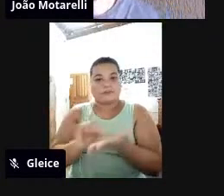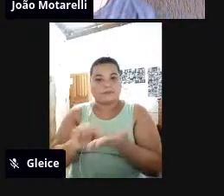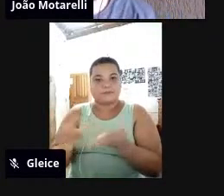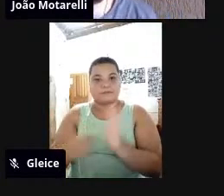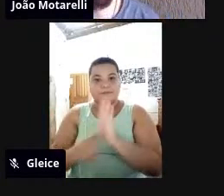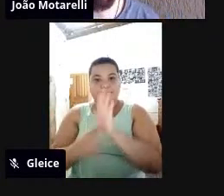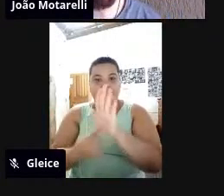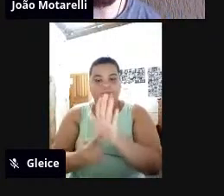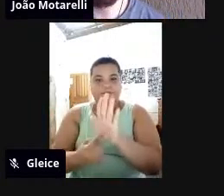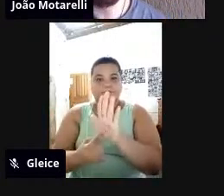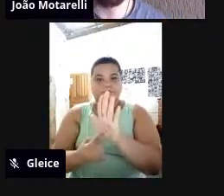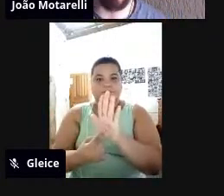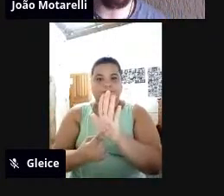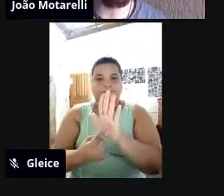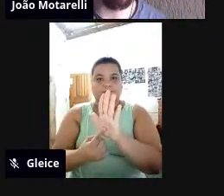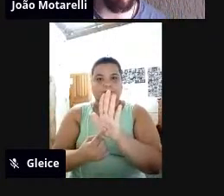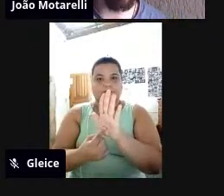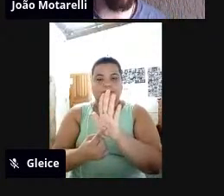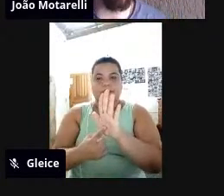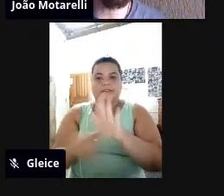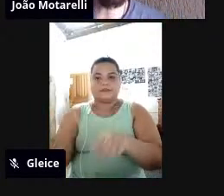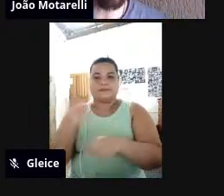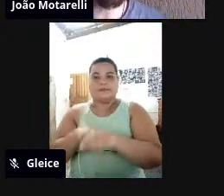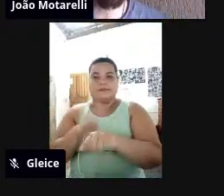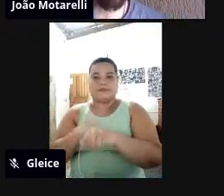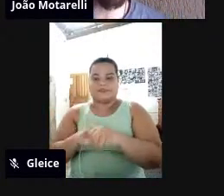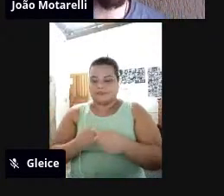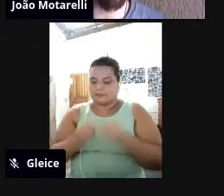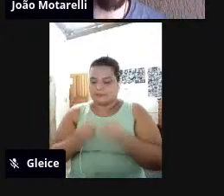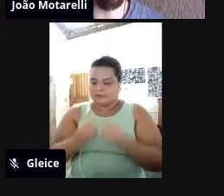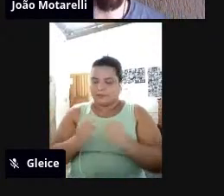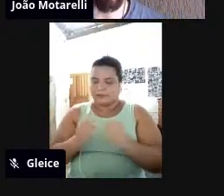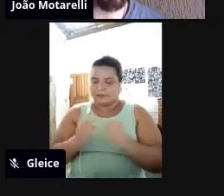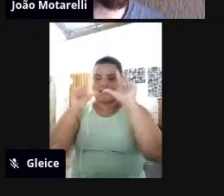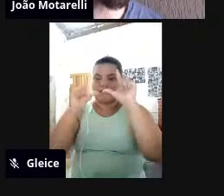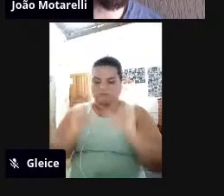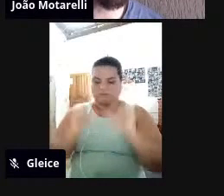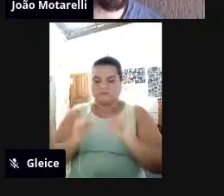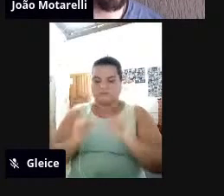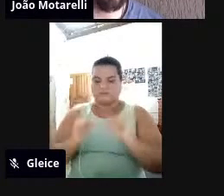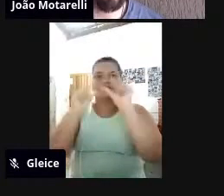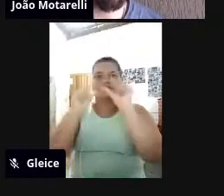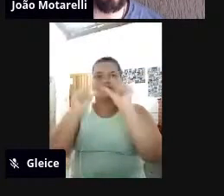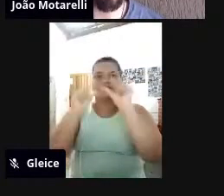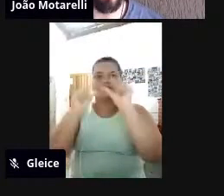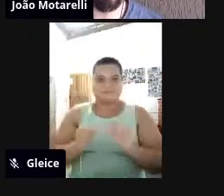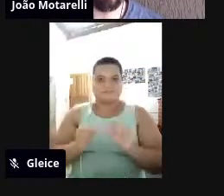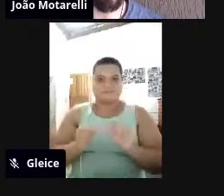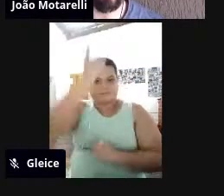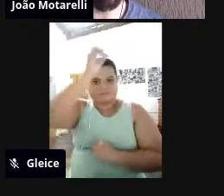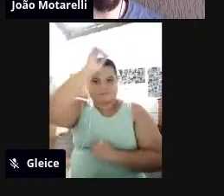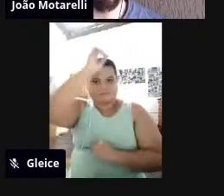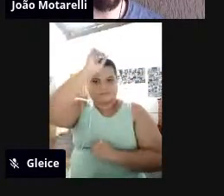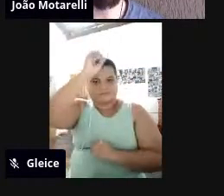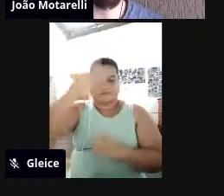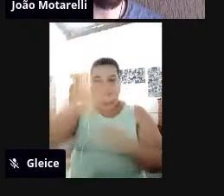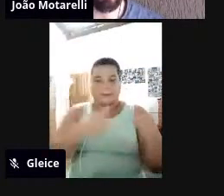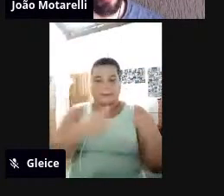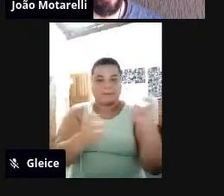esse efeito sanfona está associado com o ganho de peso na fase adulta. É só a gente ver os atletas,